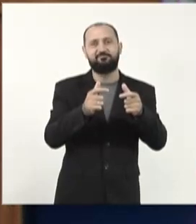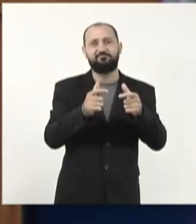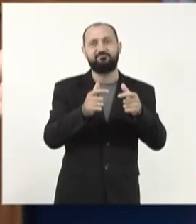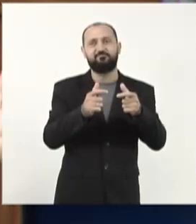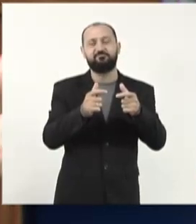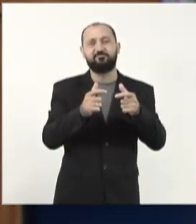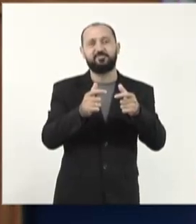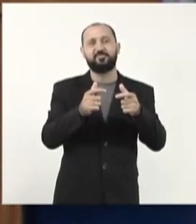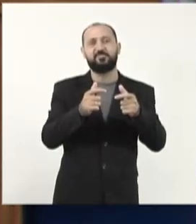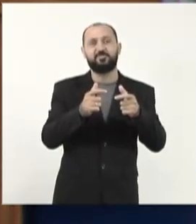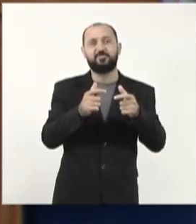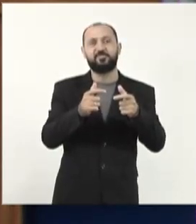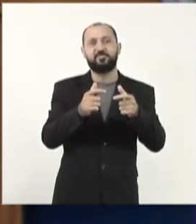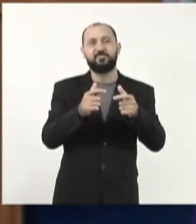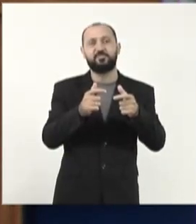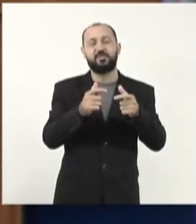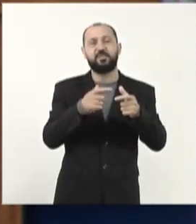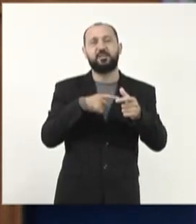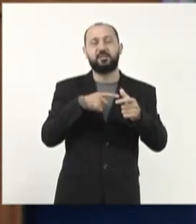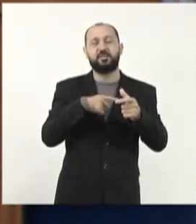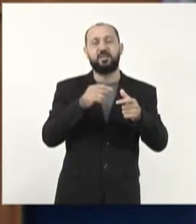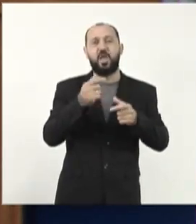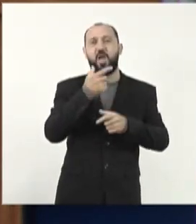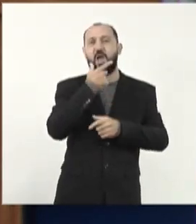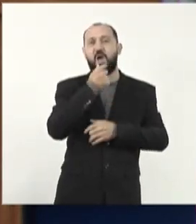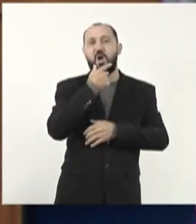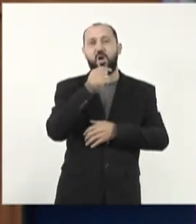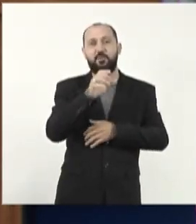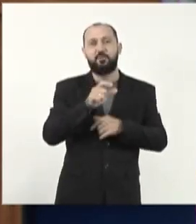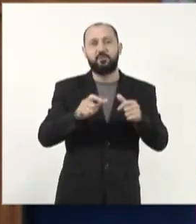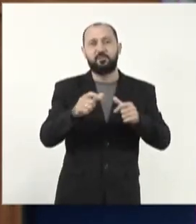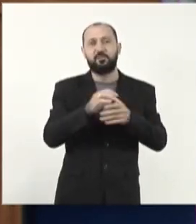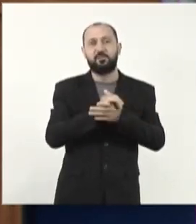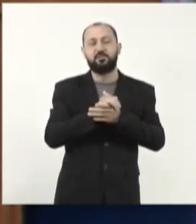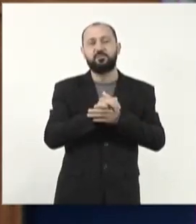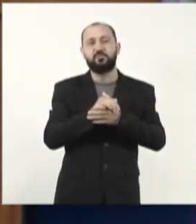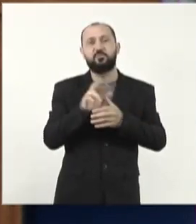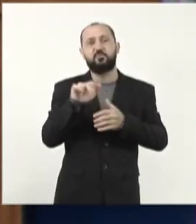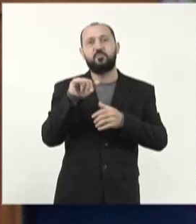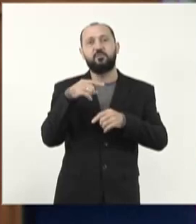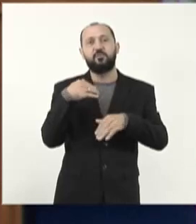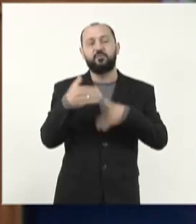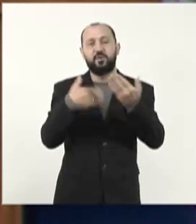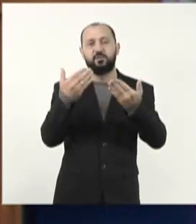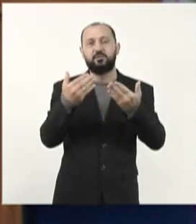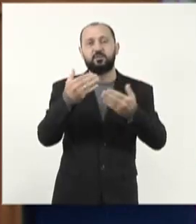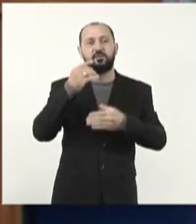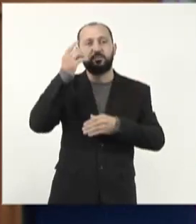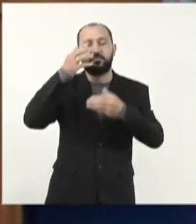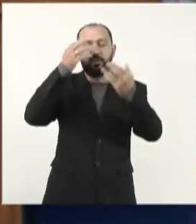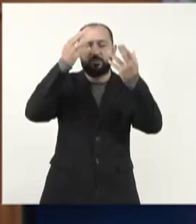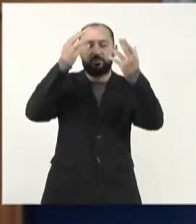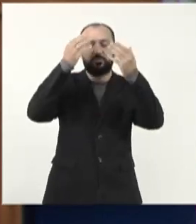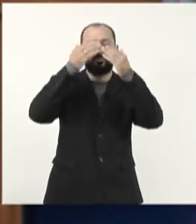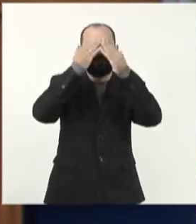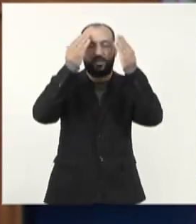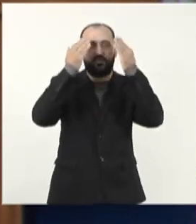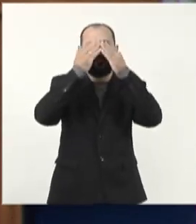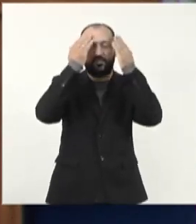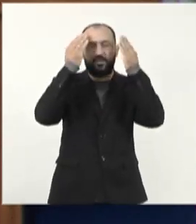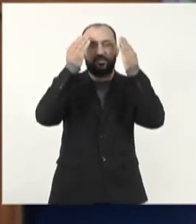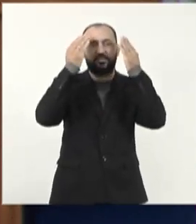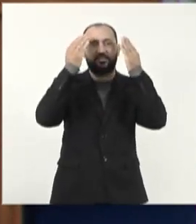é extremamente composto por homens. Então, nós precisamos avançar. E, deputado Caravina, deputado Zeca, deputado